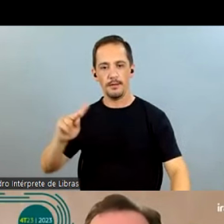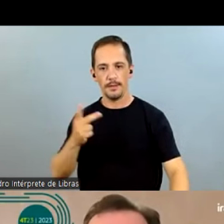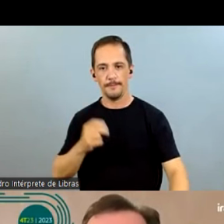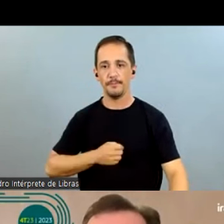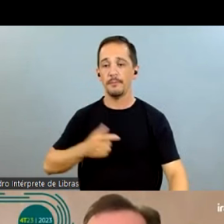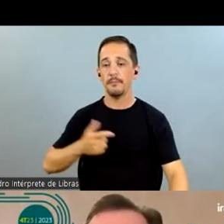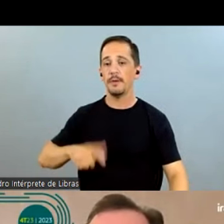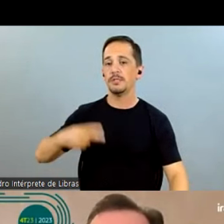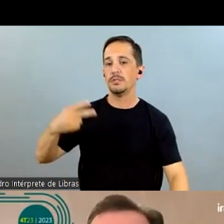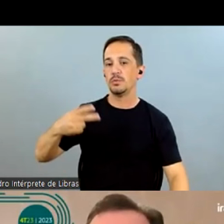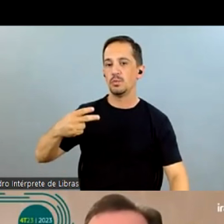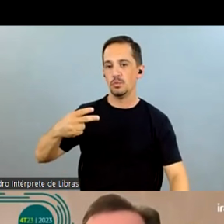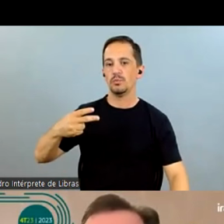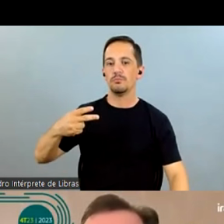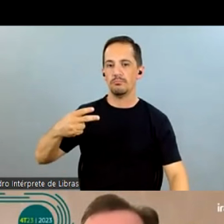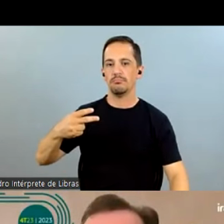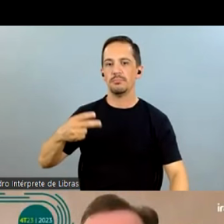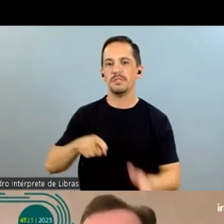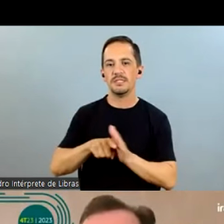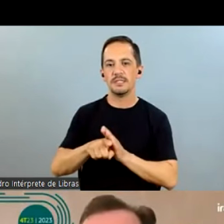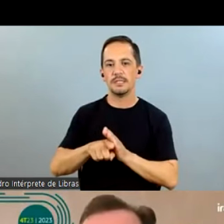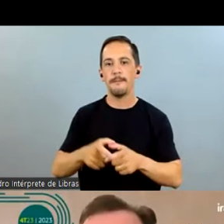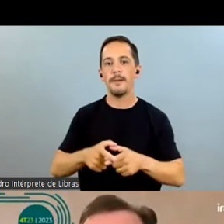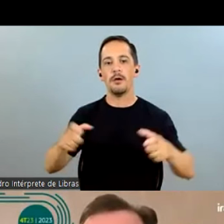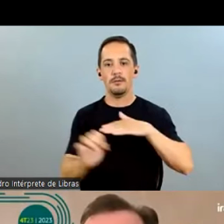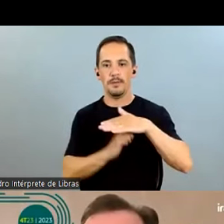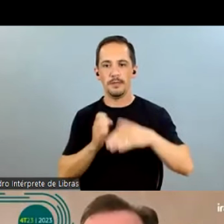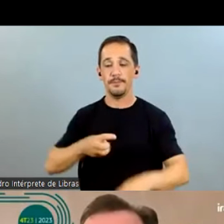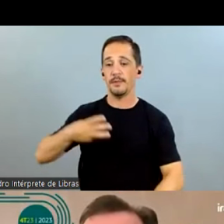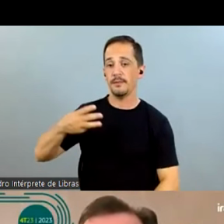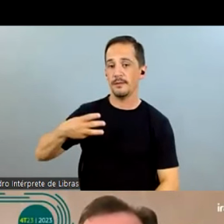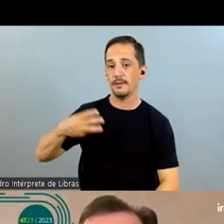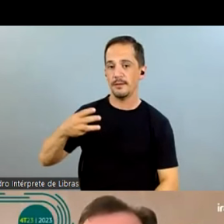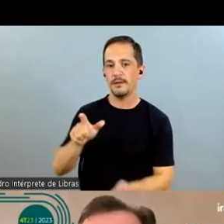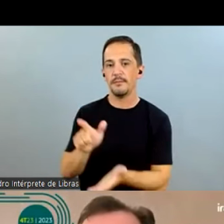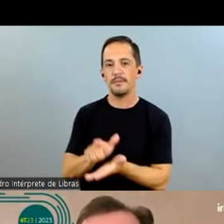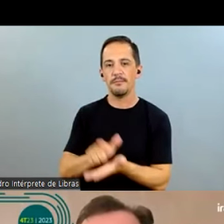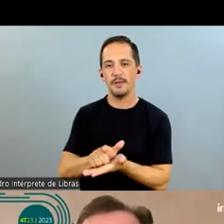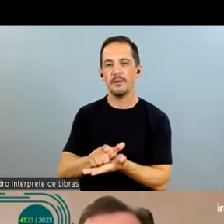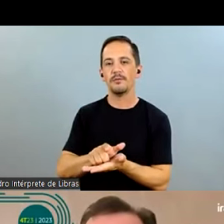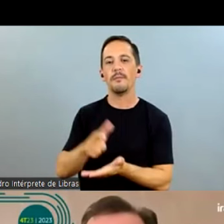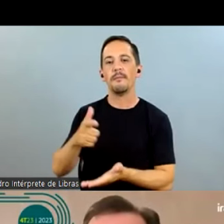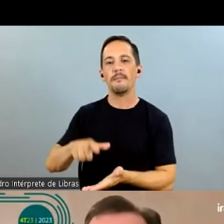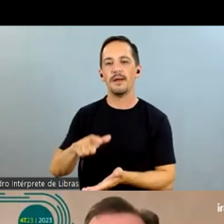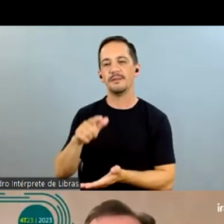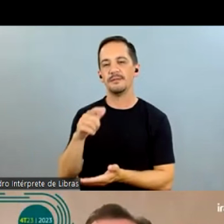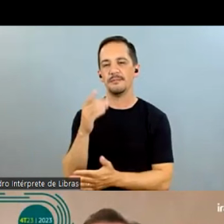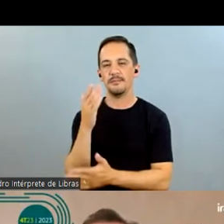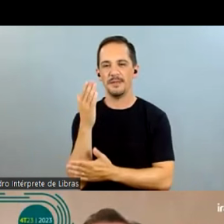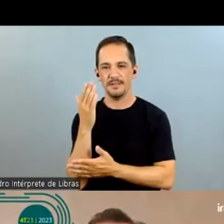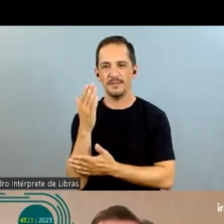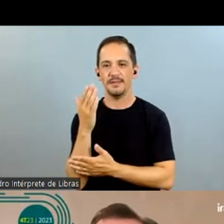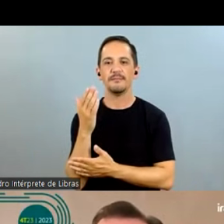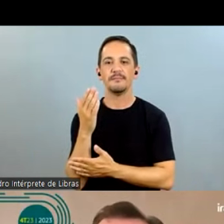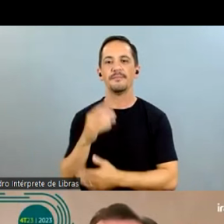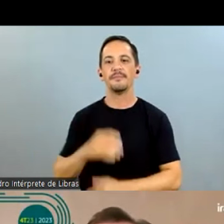exames maiores e melhores terceira posição na categoria papel e celulose eh da época 360º